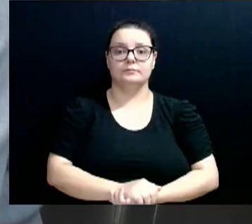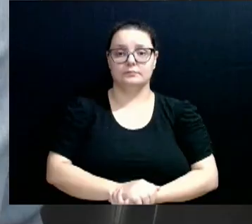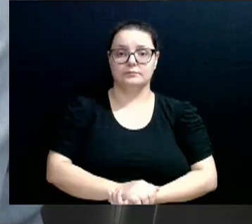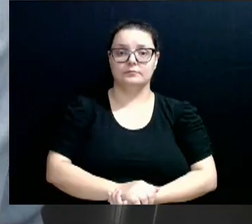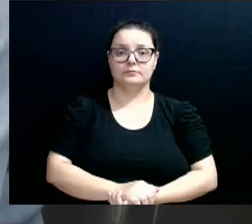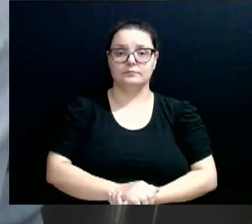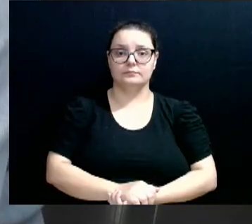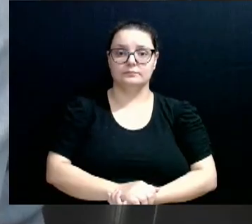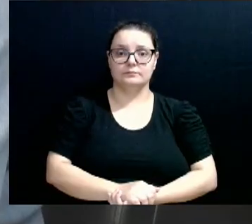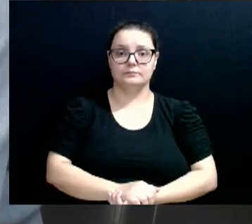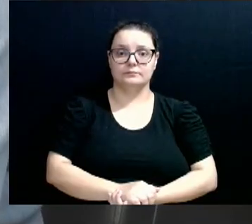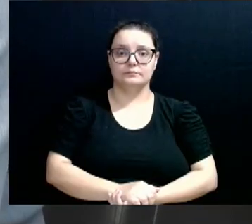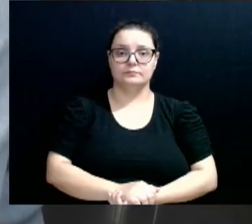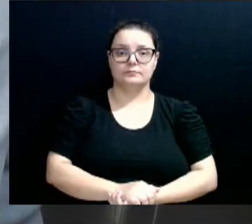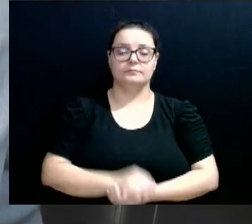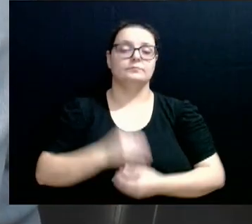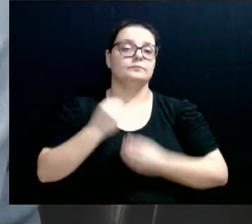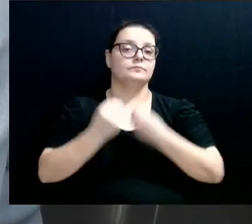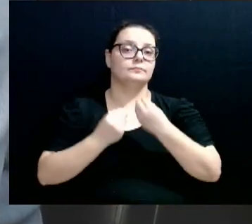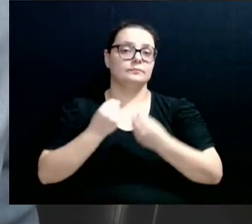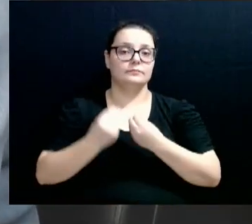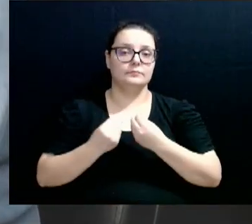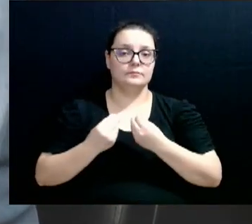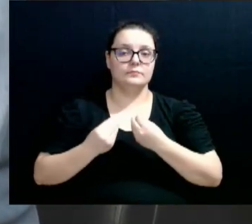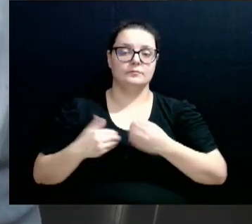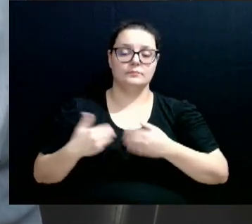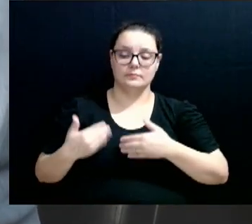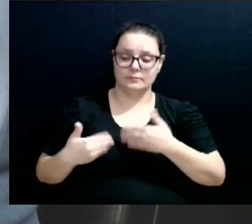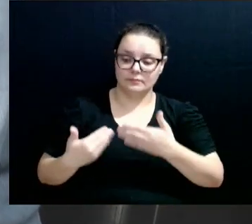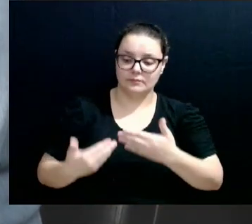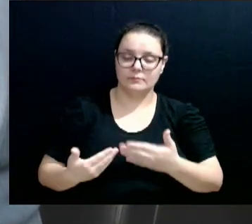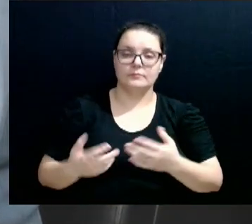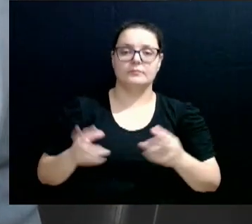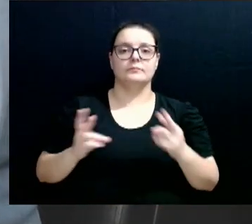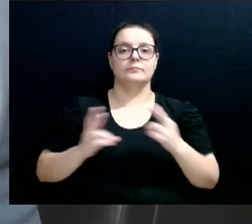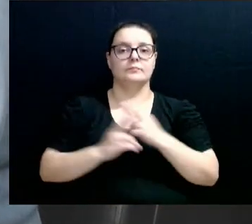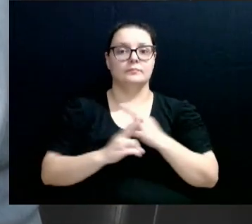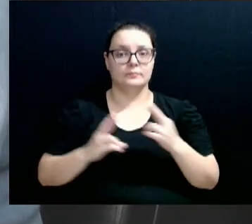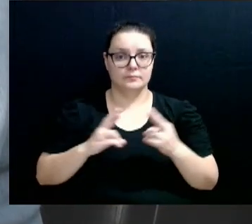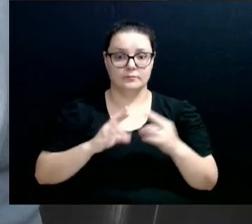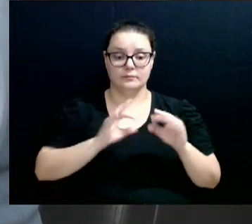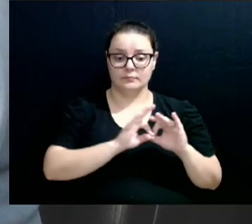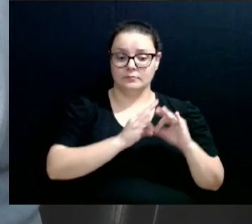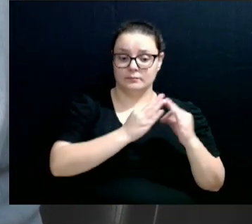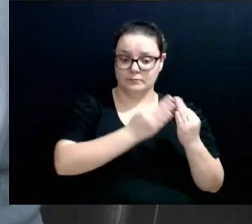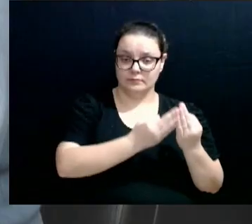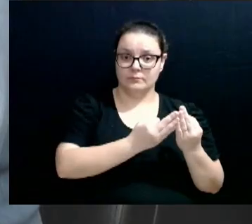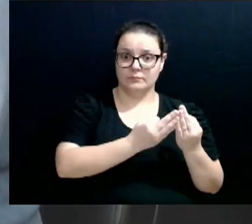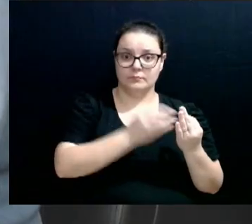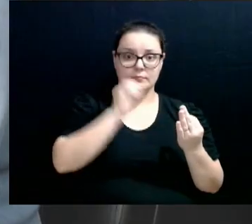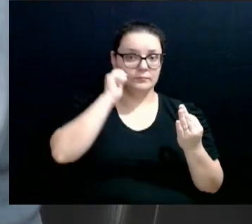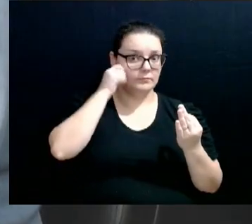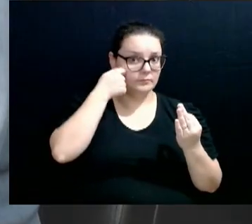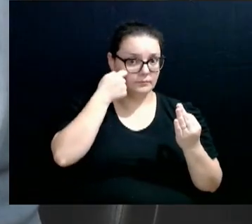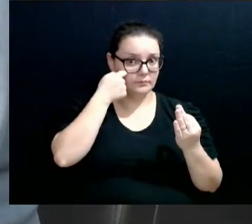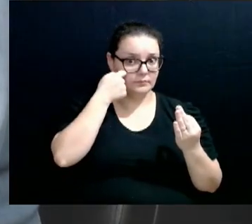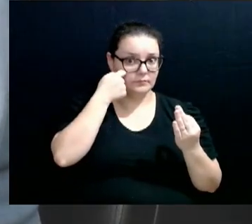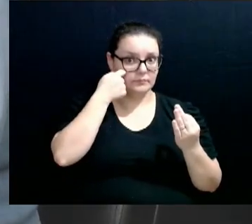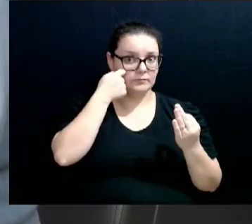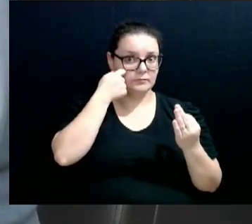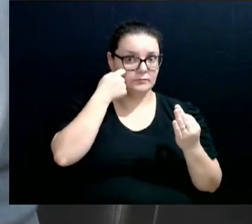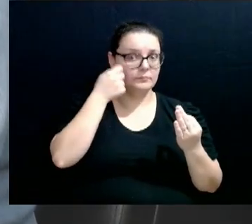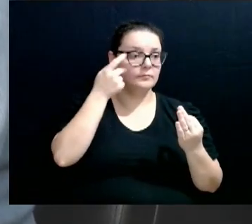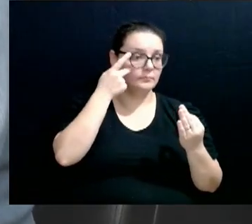como é que se dava essa coisa da relação entre uma família de pretos e pardos com